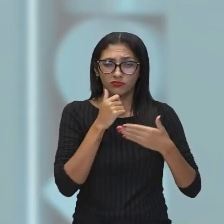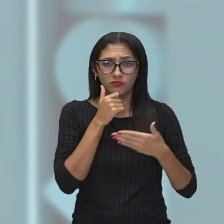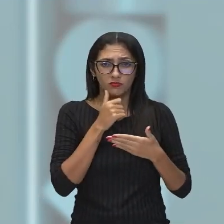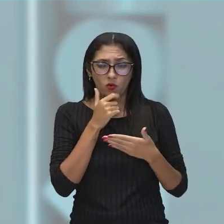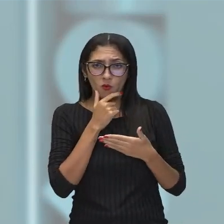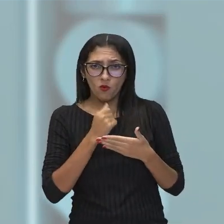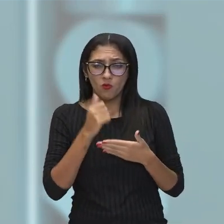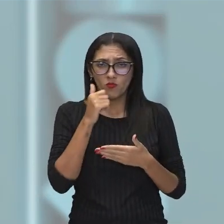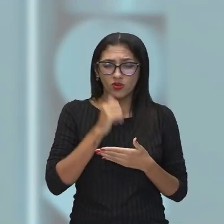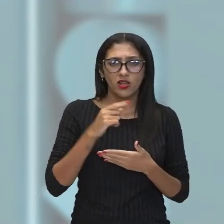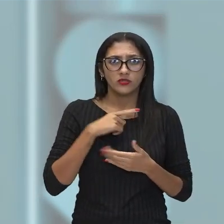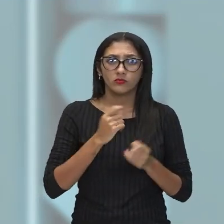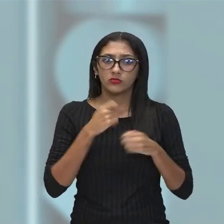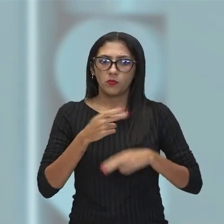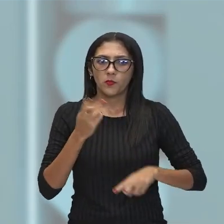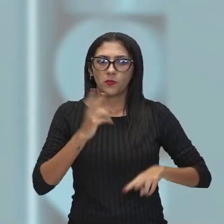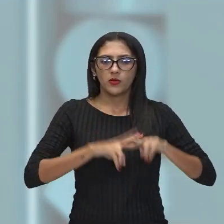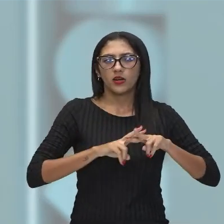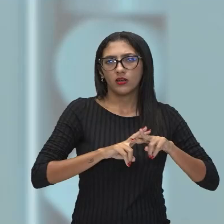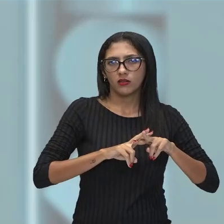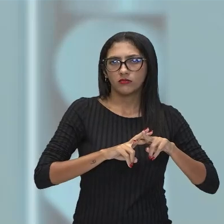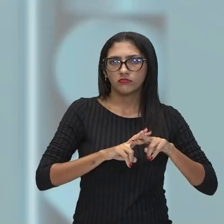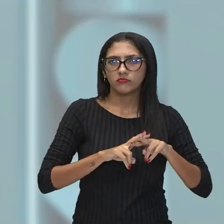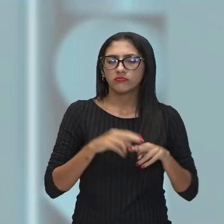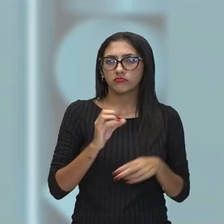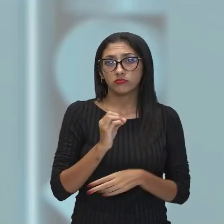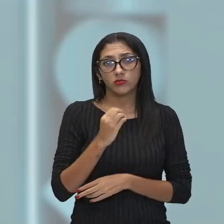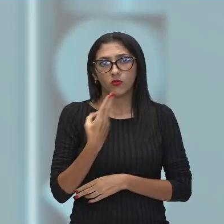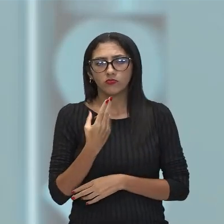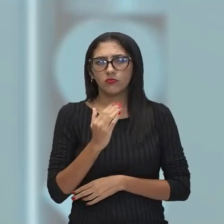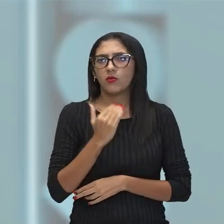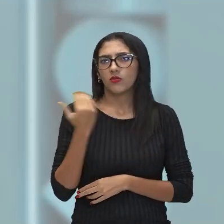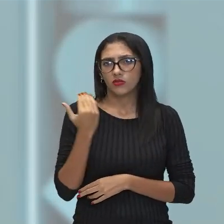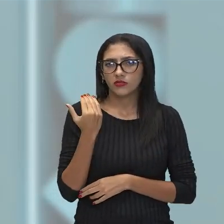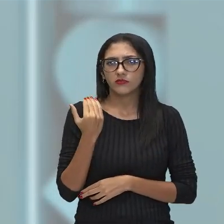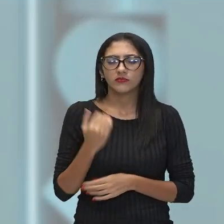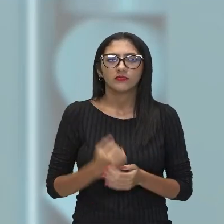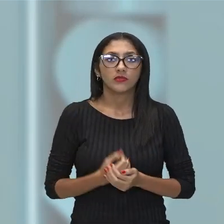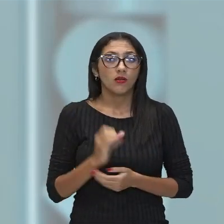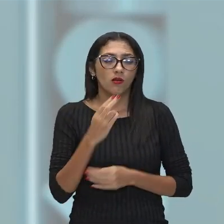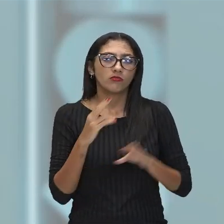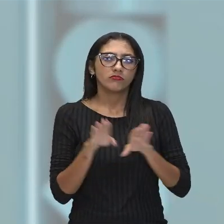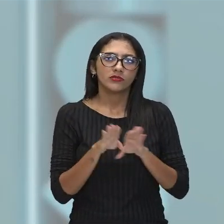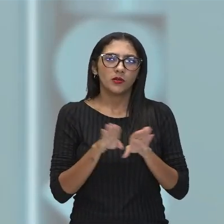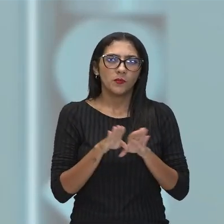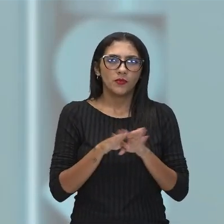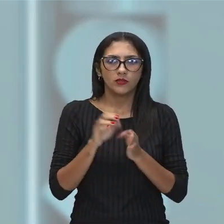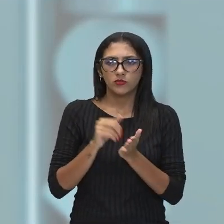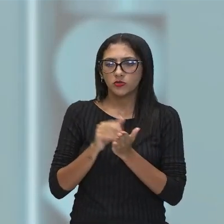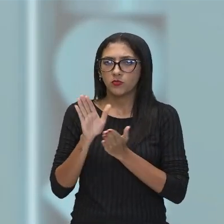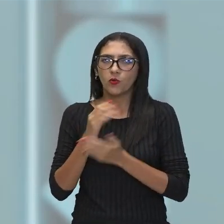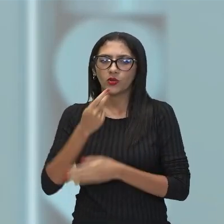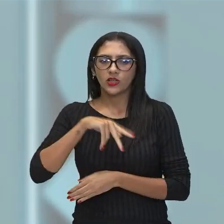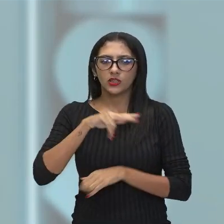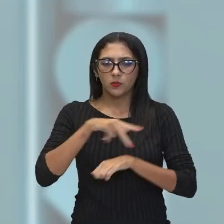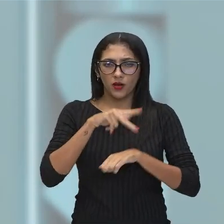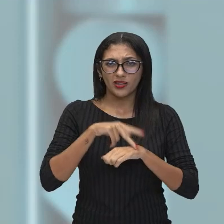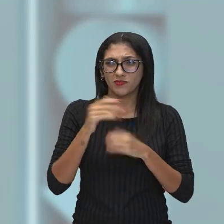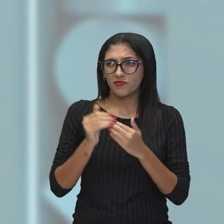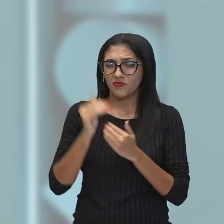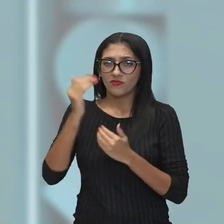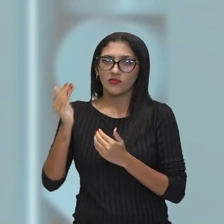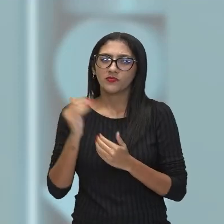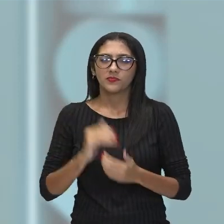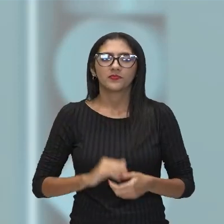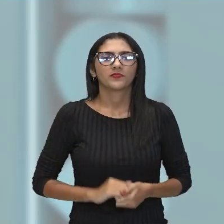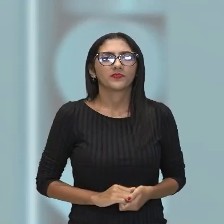sendo preso, perder a vida em muitas situações ou ser exilado, expulso do país. Então observe